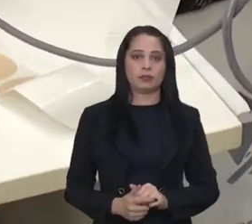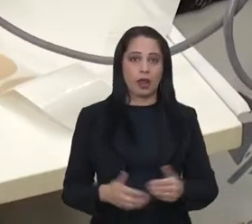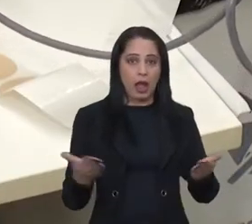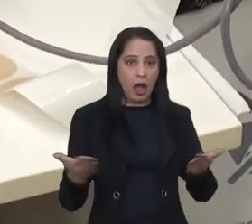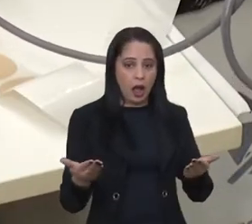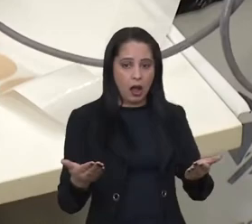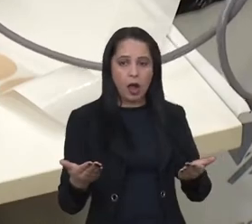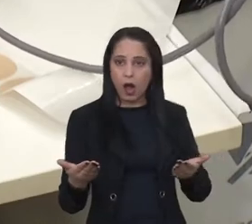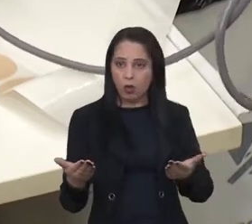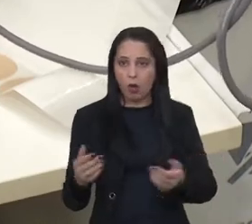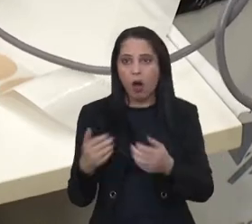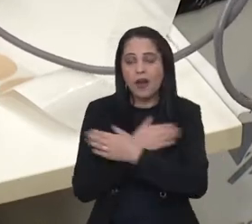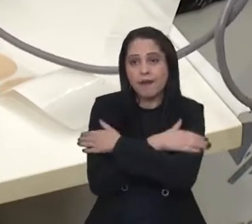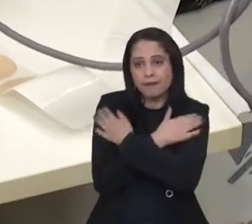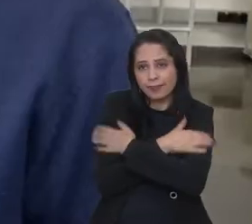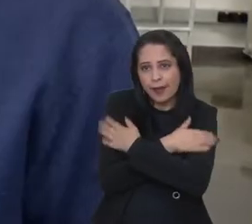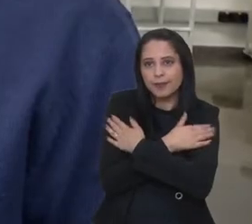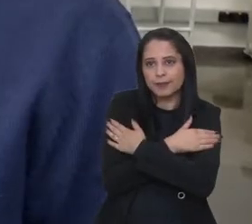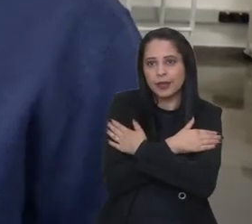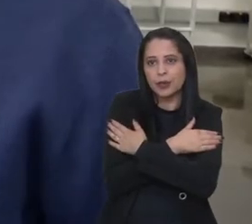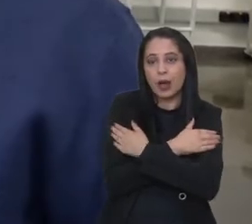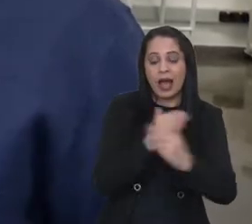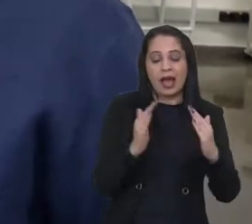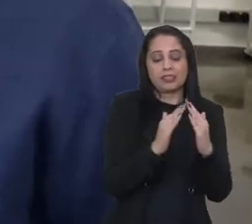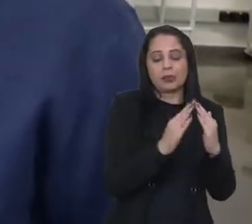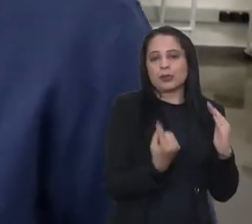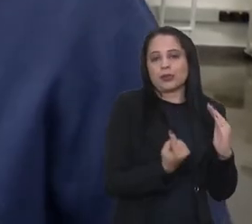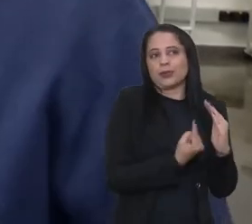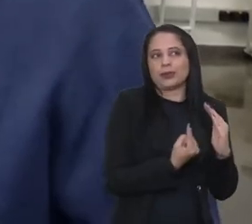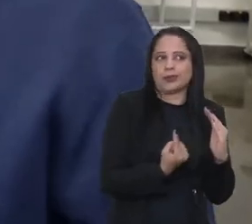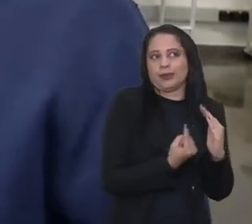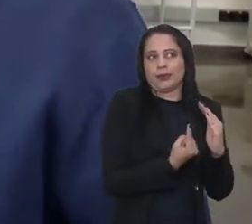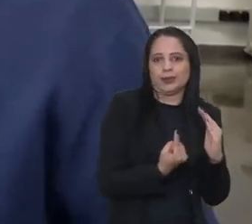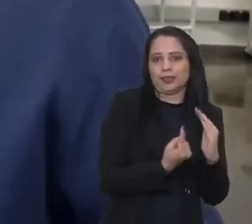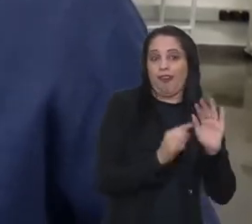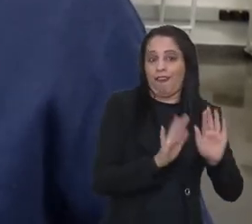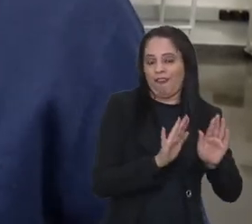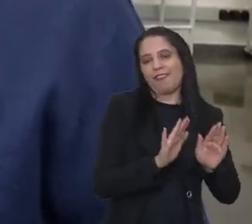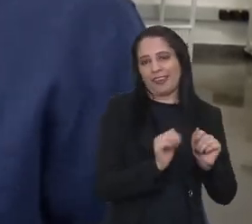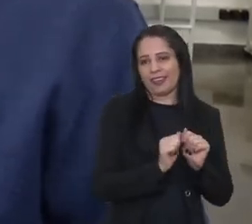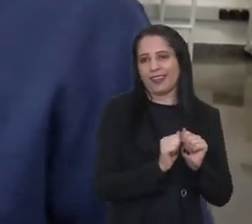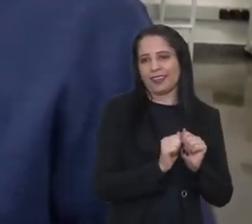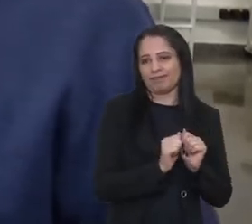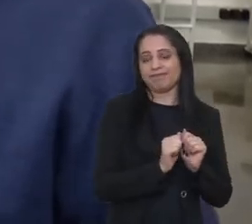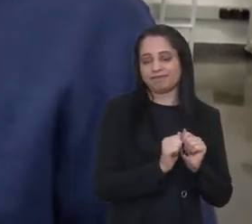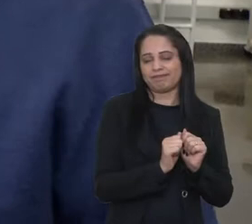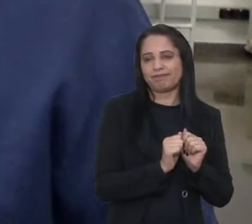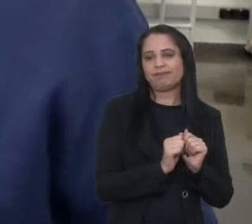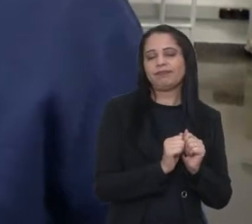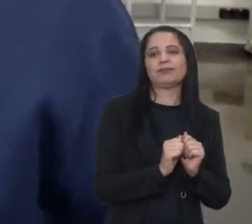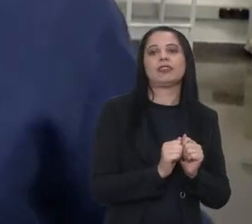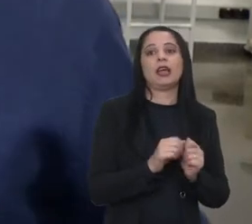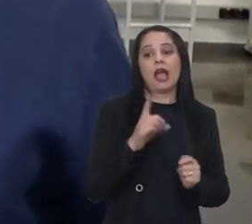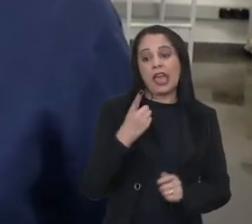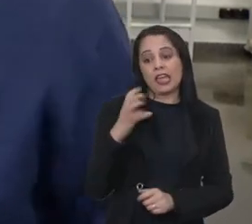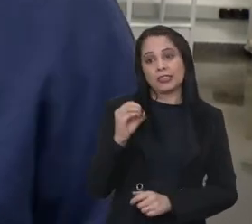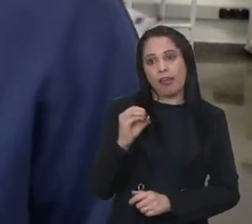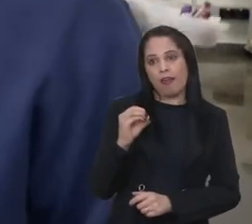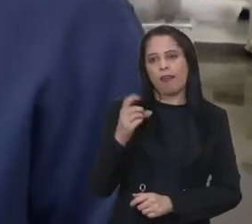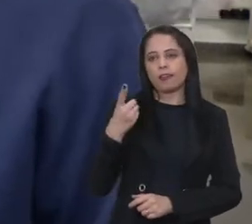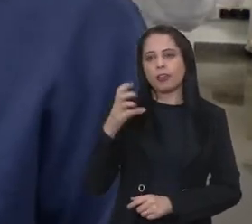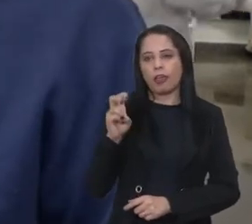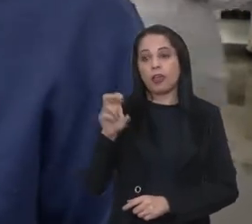precisa ser reposto constantemente com a chegada do frio primeiro ele acaba inibindo as pessoas e sair de casa então assim uma